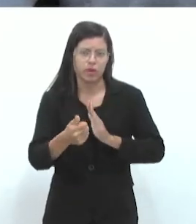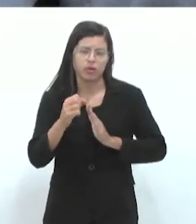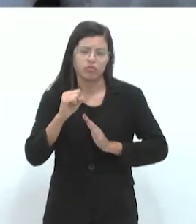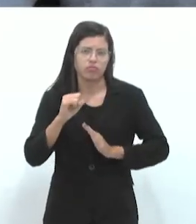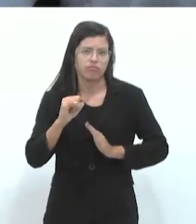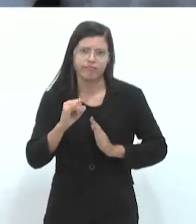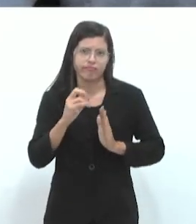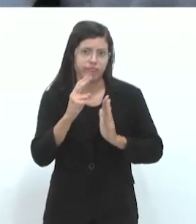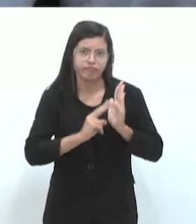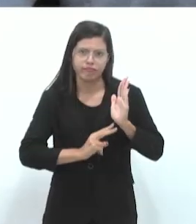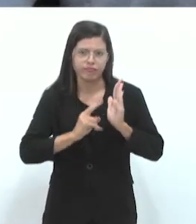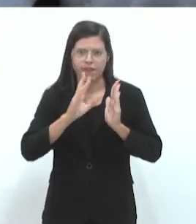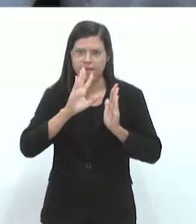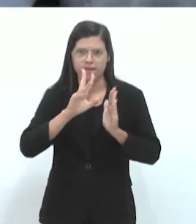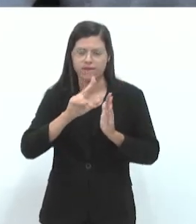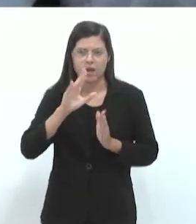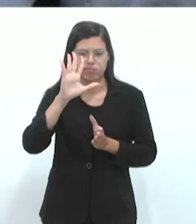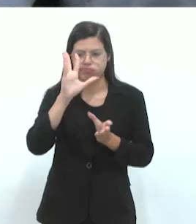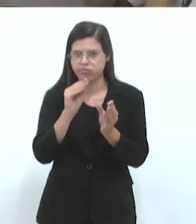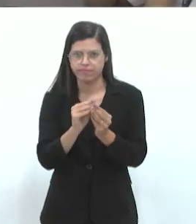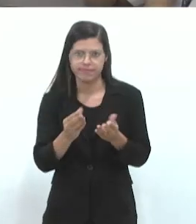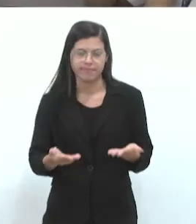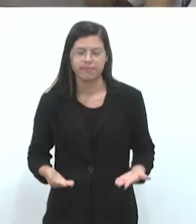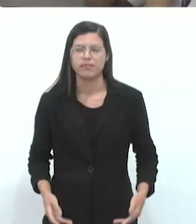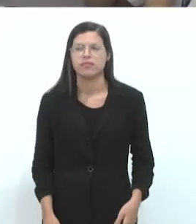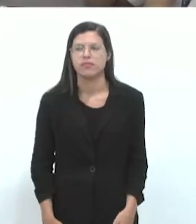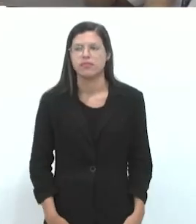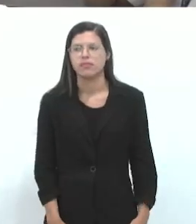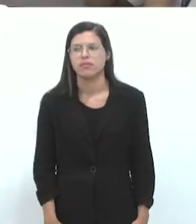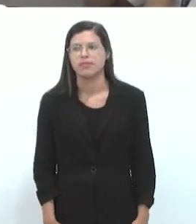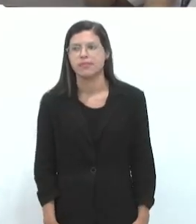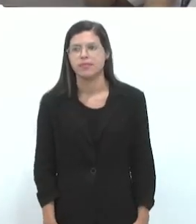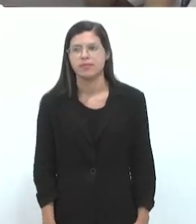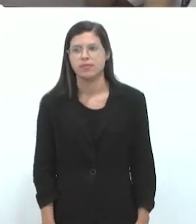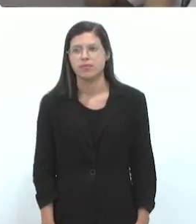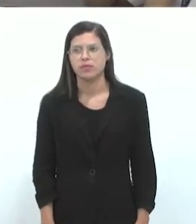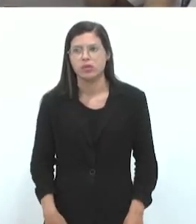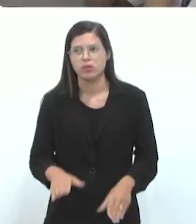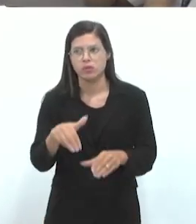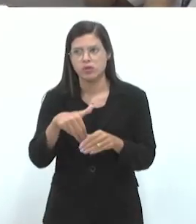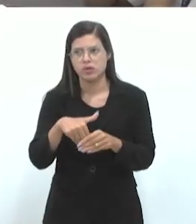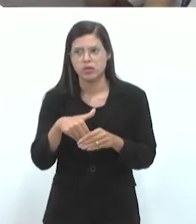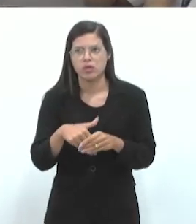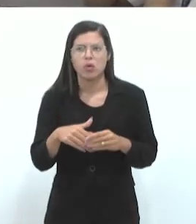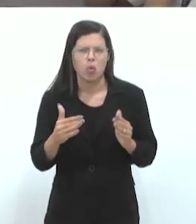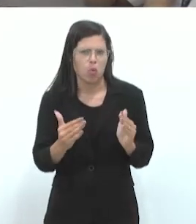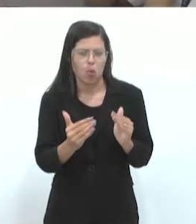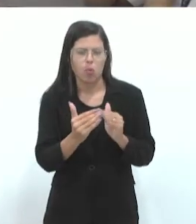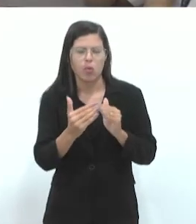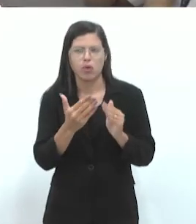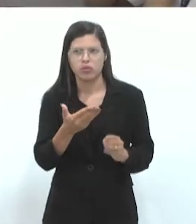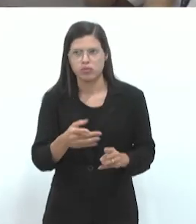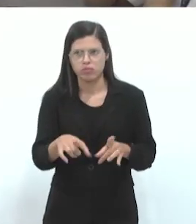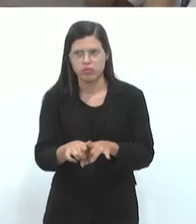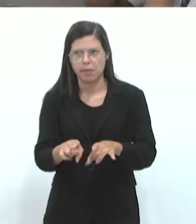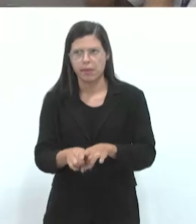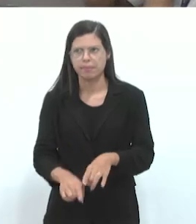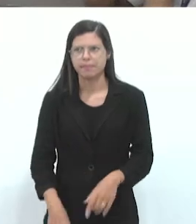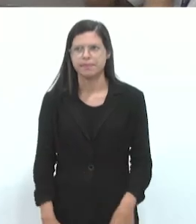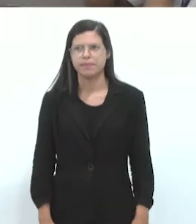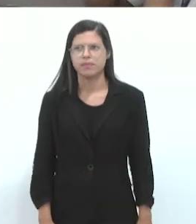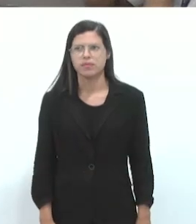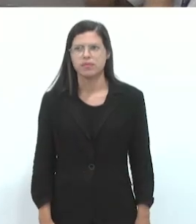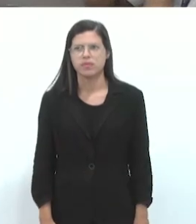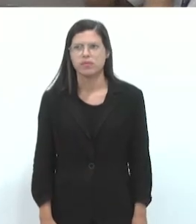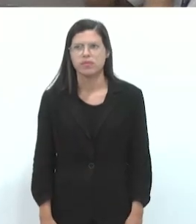Perfeito, Luiz Paulo. Me filio também mas tem que deliberar para botar em ata. a sugestão do deputado Luiz Paulo.